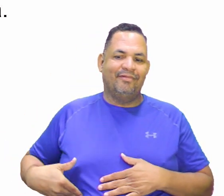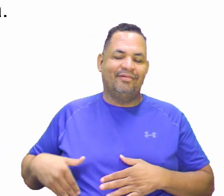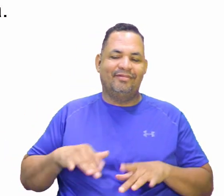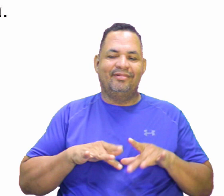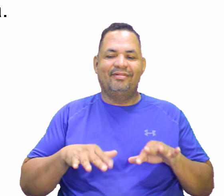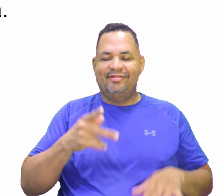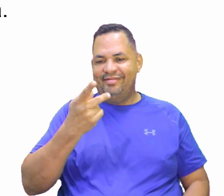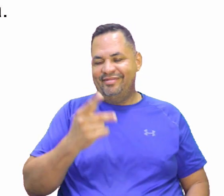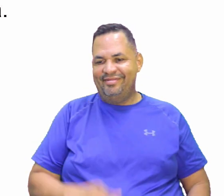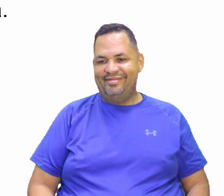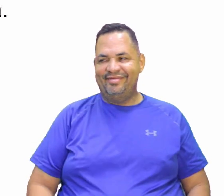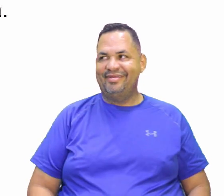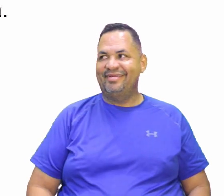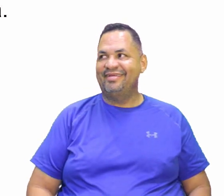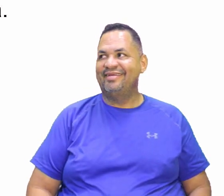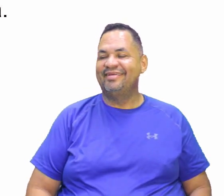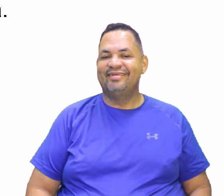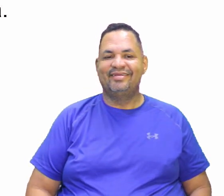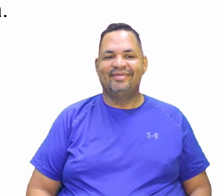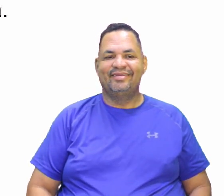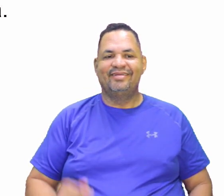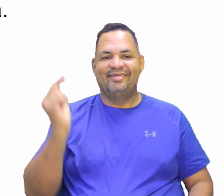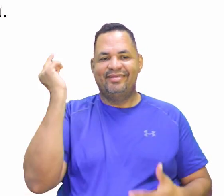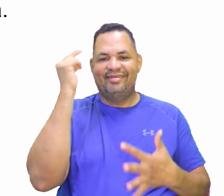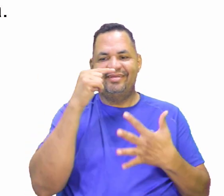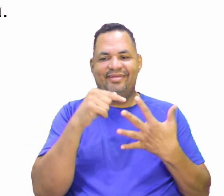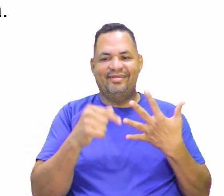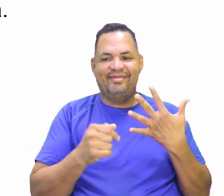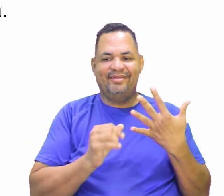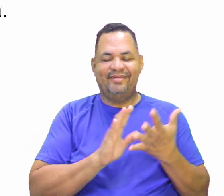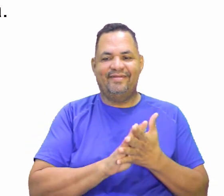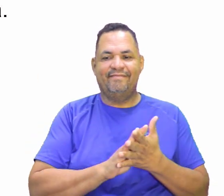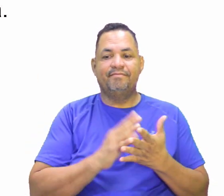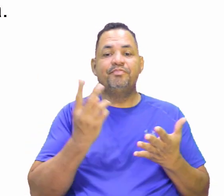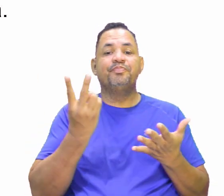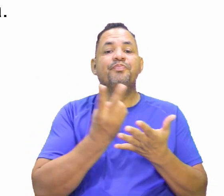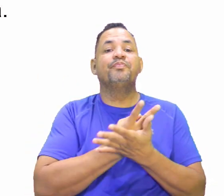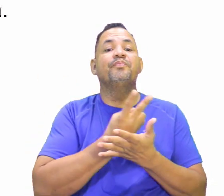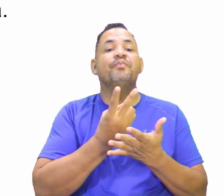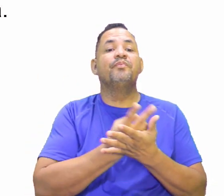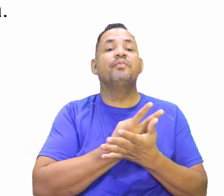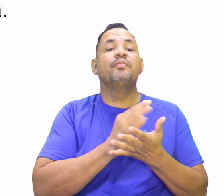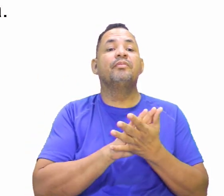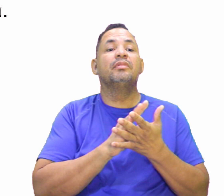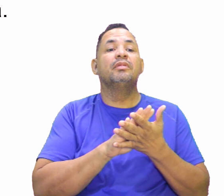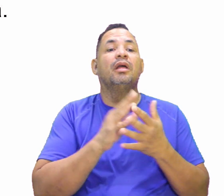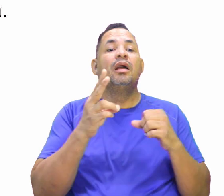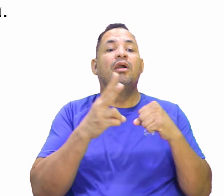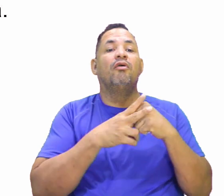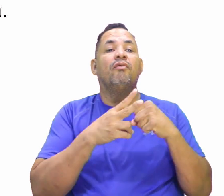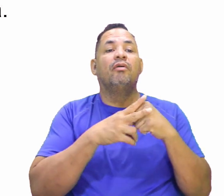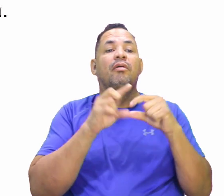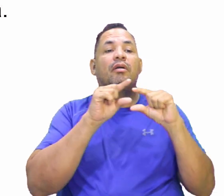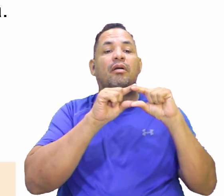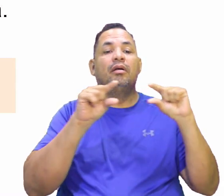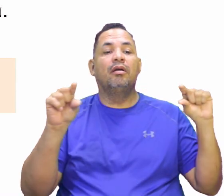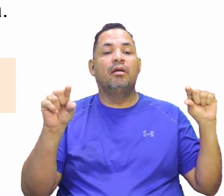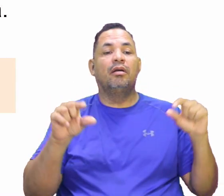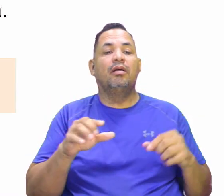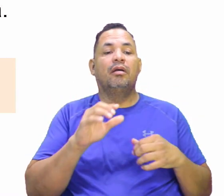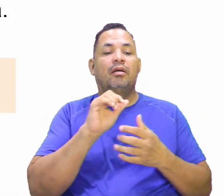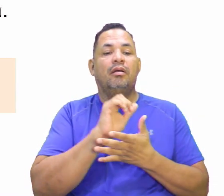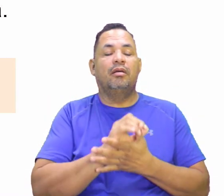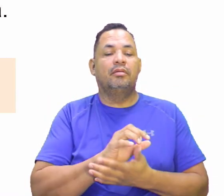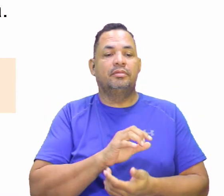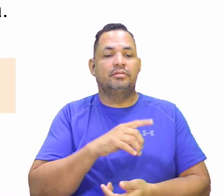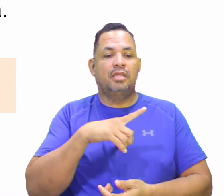Aí comeu tudo. Então custou-lhe entender. A alternativa que apresenta a incorreção na regência é A, B, C, D ou E.